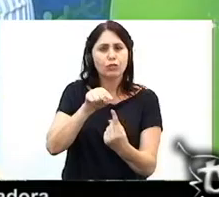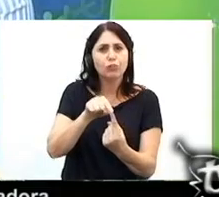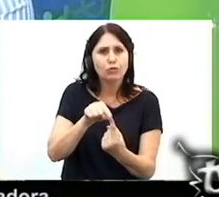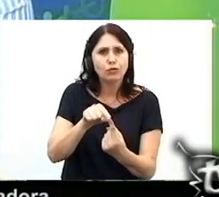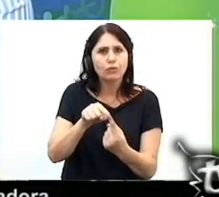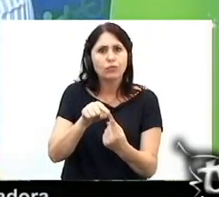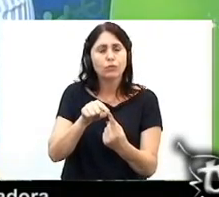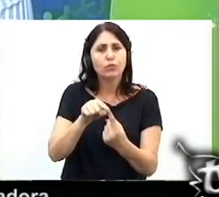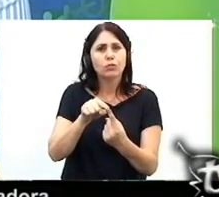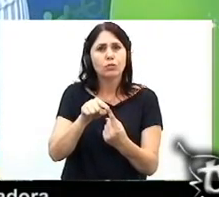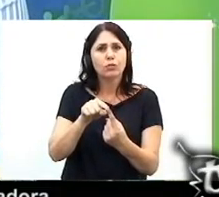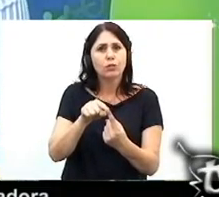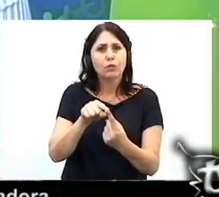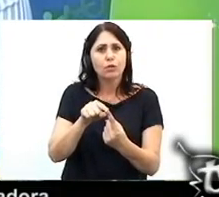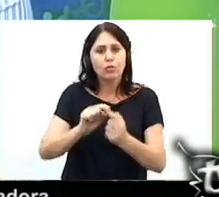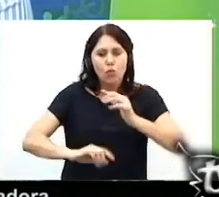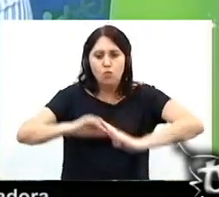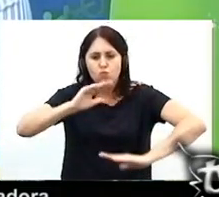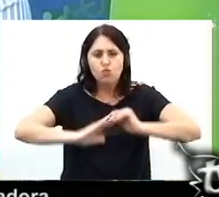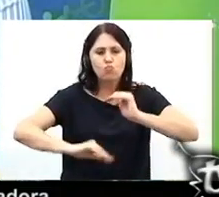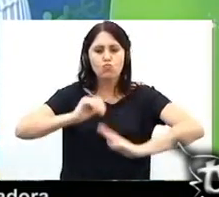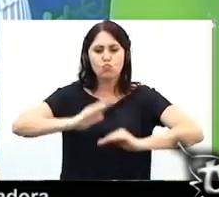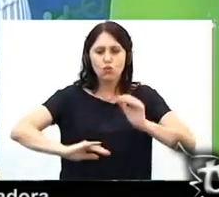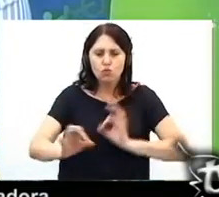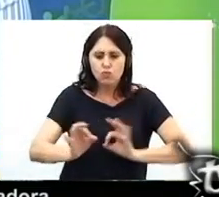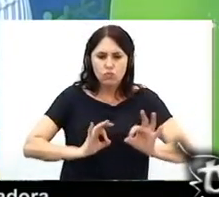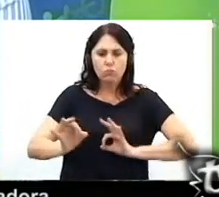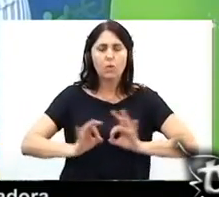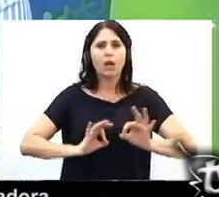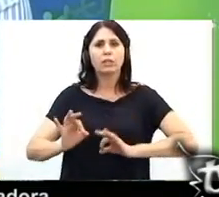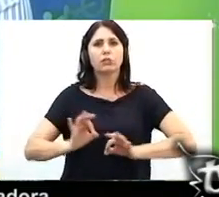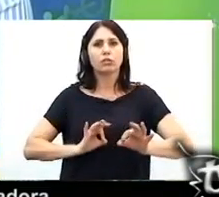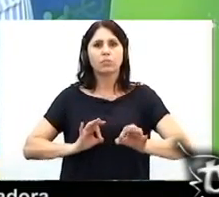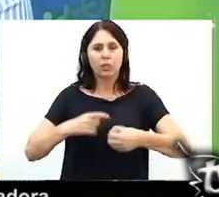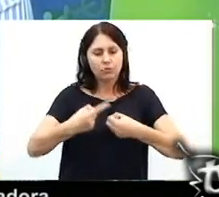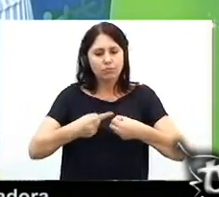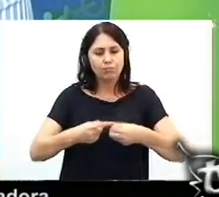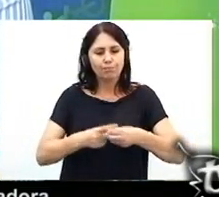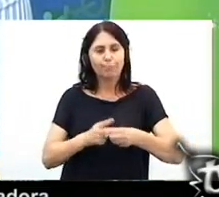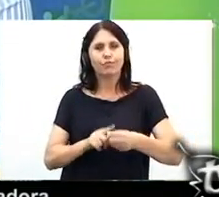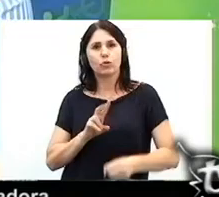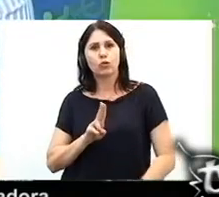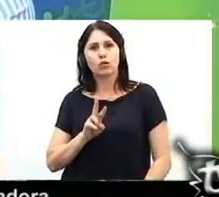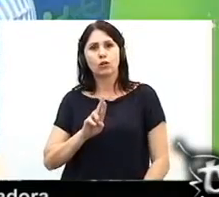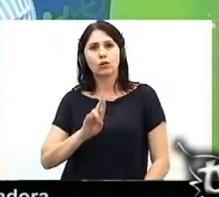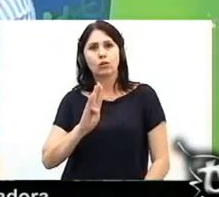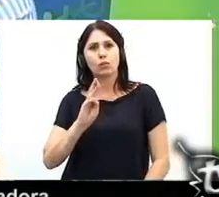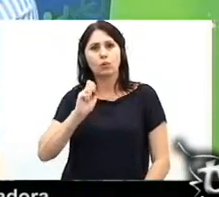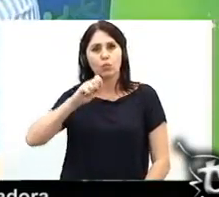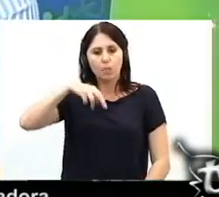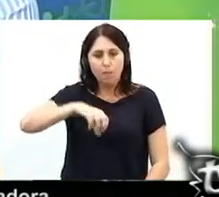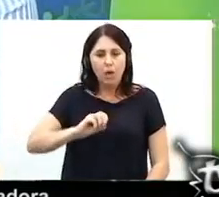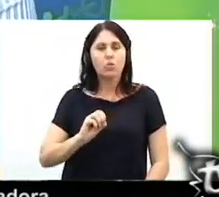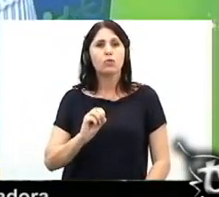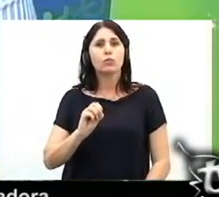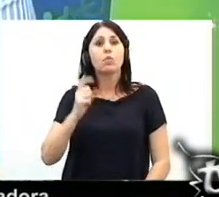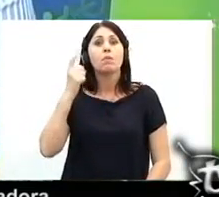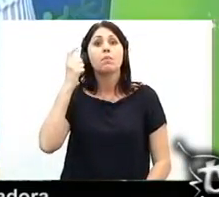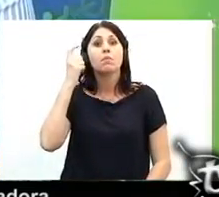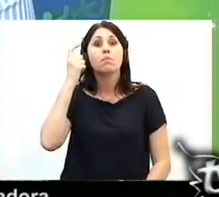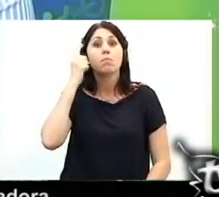para pensar soluções para a nossa cidade, que é o movimento das cidades educadoras. O que consiste as cidades educadoras? São cidades